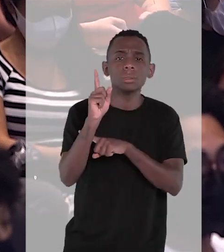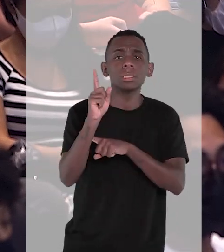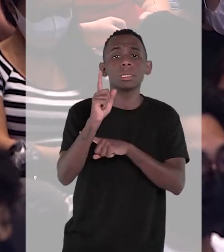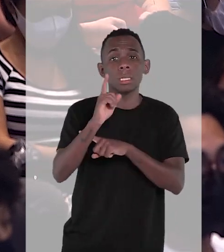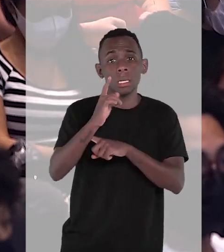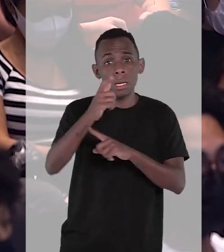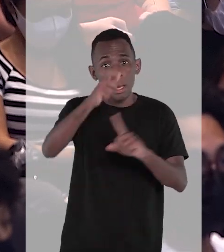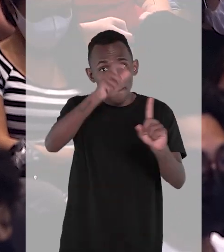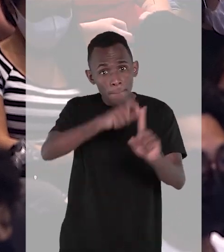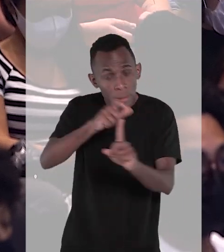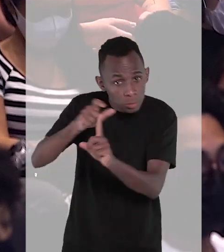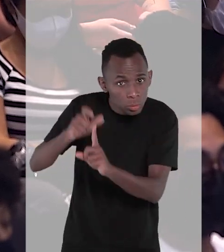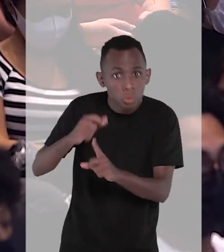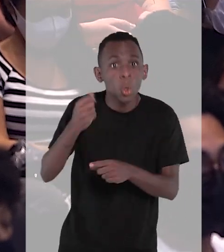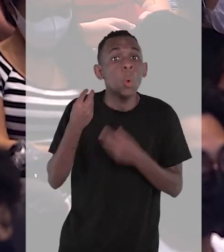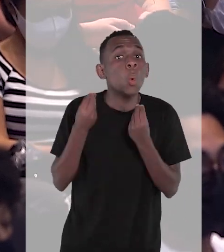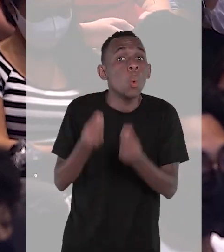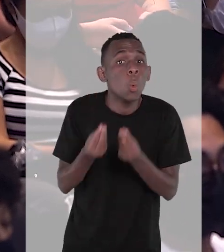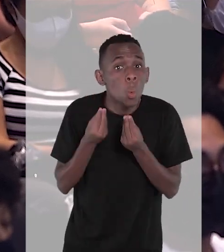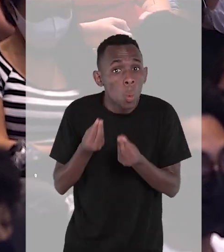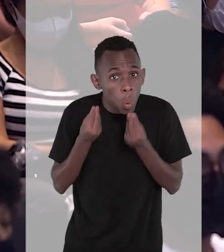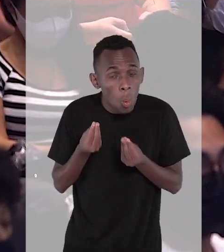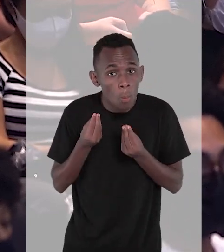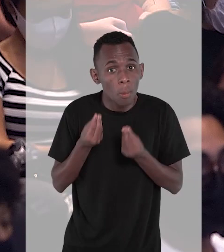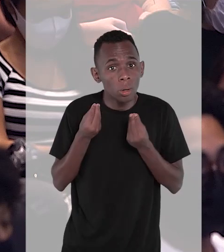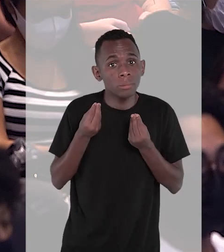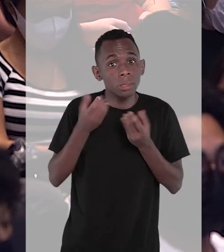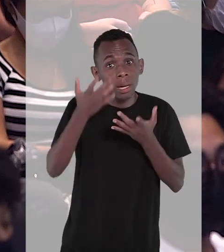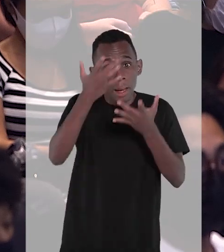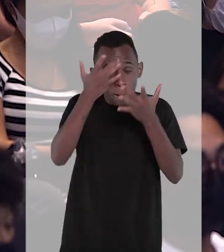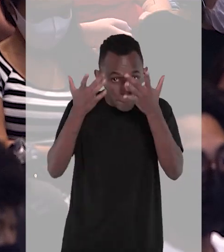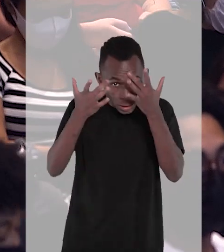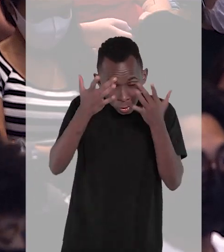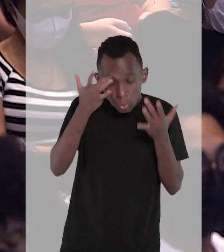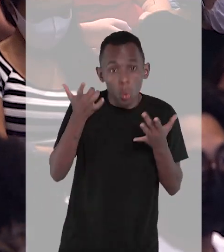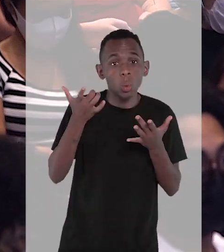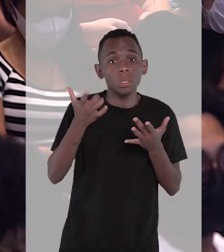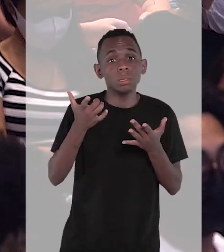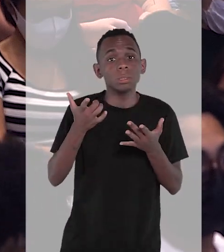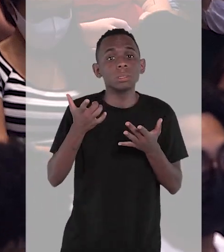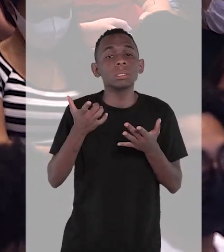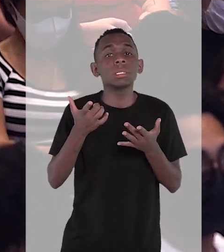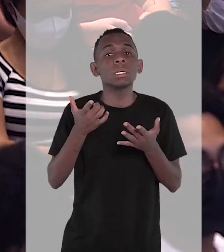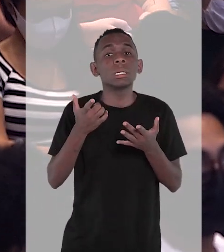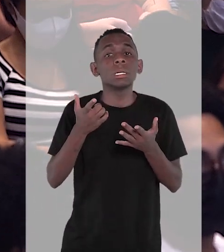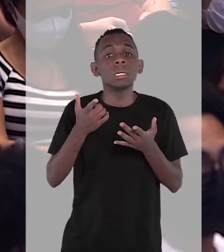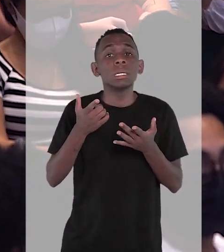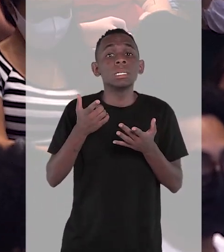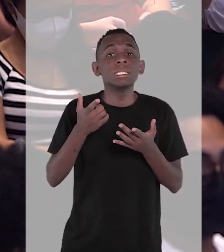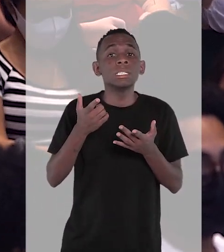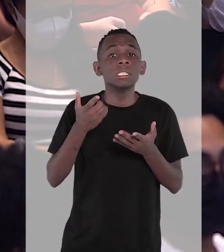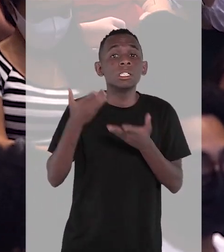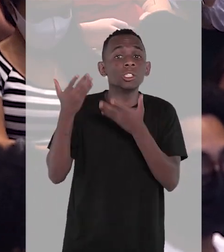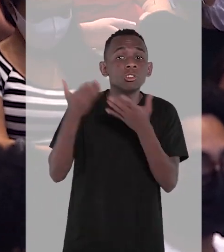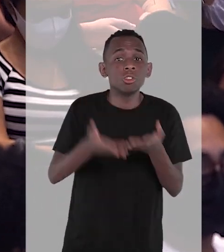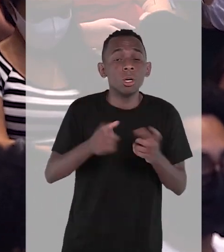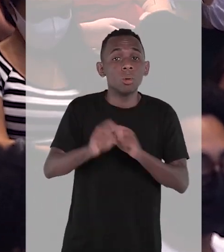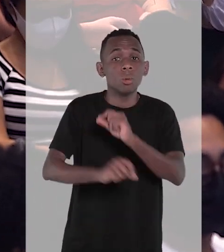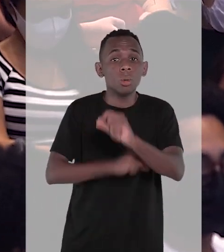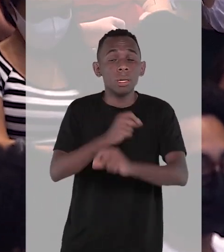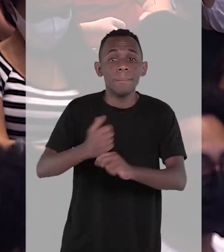pessoas, quer dizer, personagens, quer dizer, como que pessoas desse nível chegam num